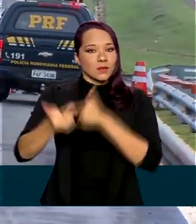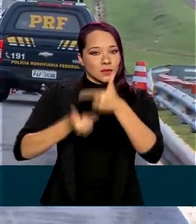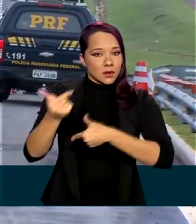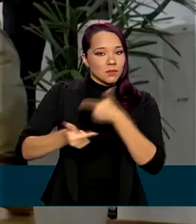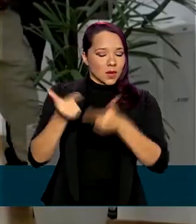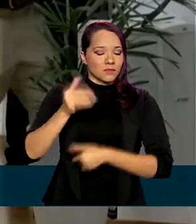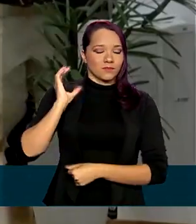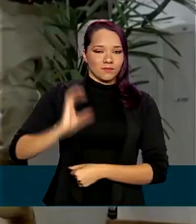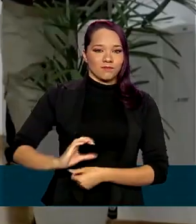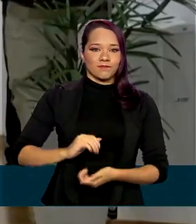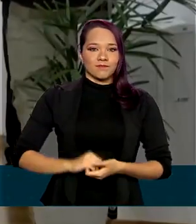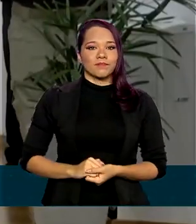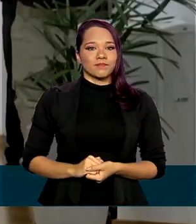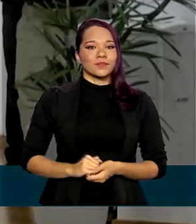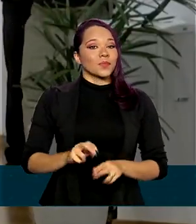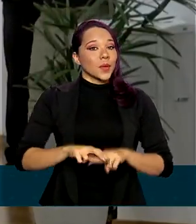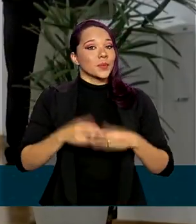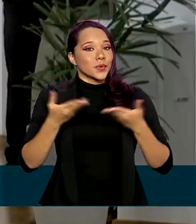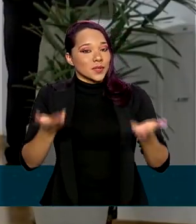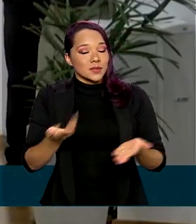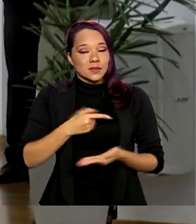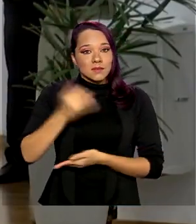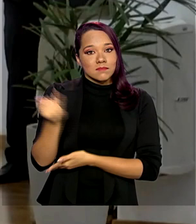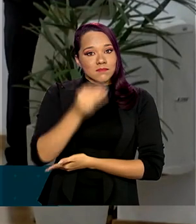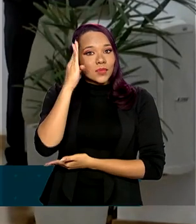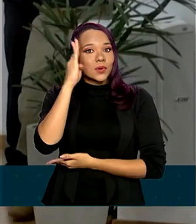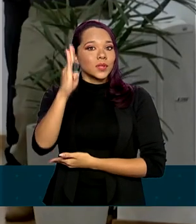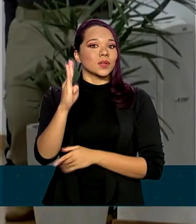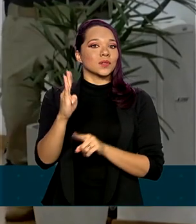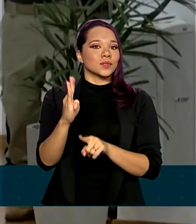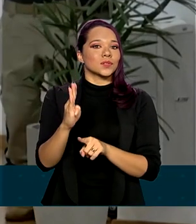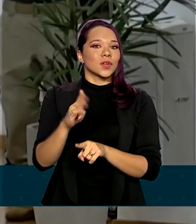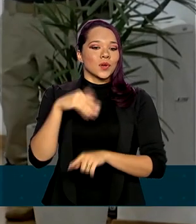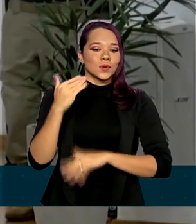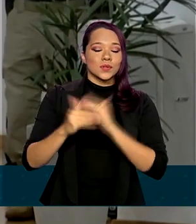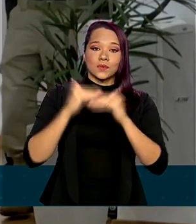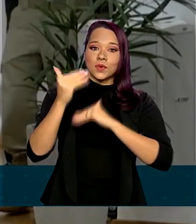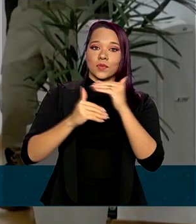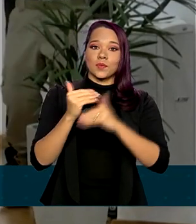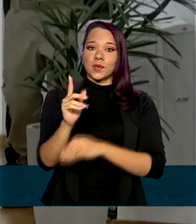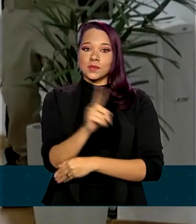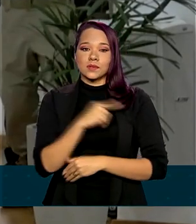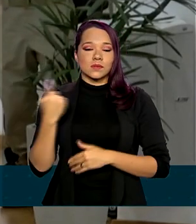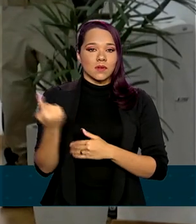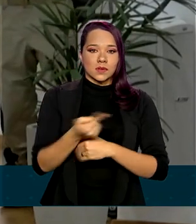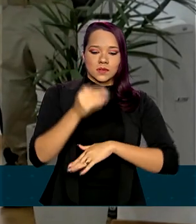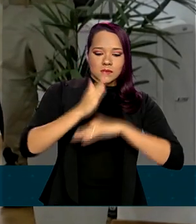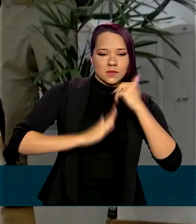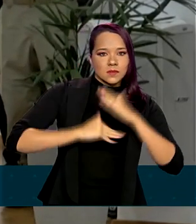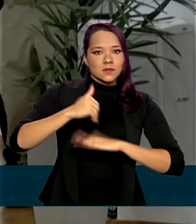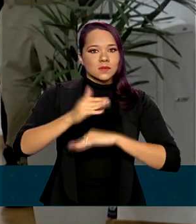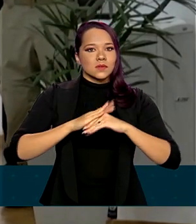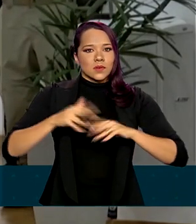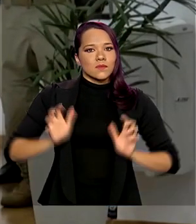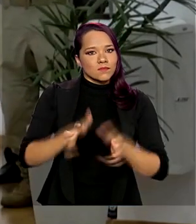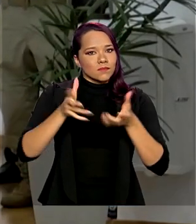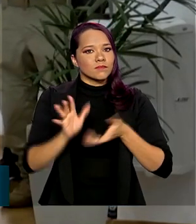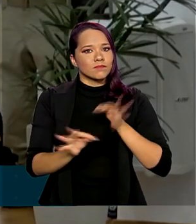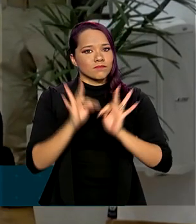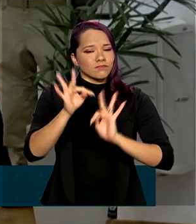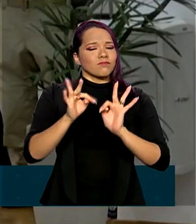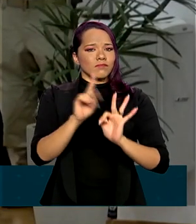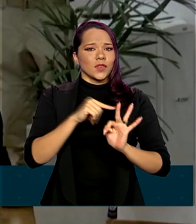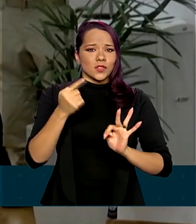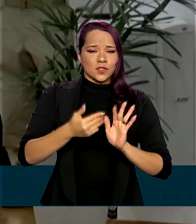ao cidadão. É nesse sentido que ganha um destaque o desenvolvimento das nossas competências e o investimento em tecnologia para que a